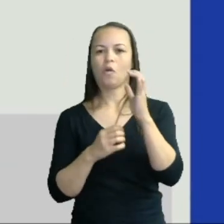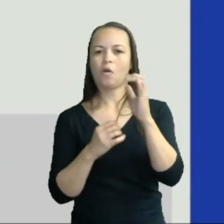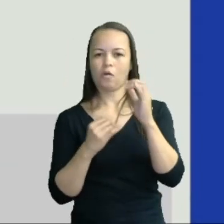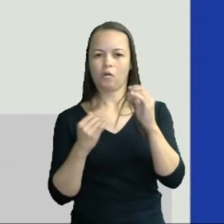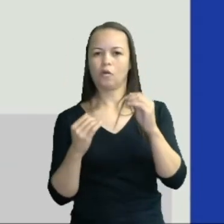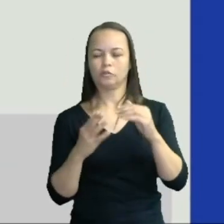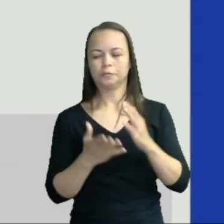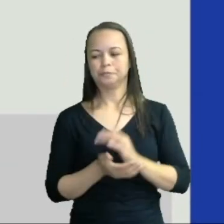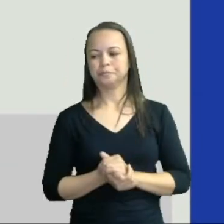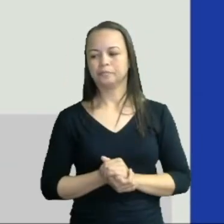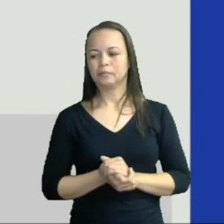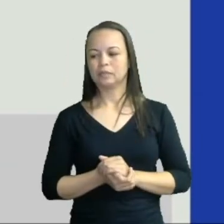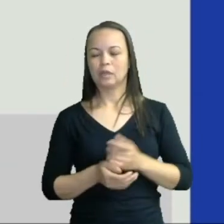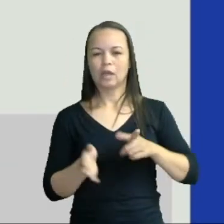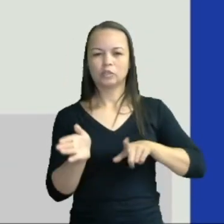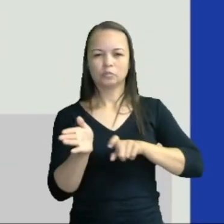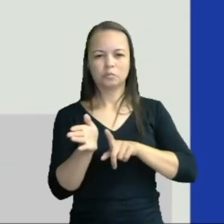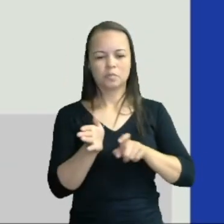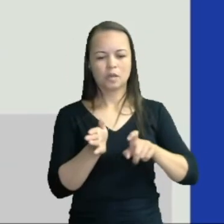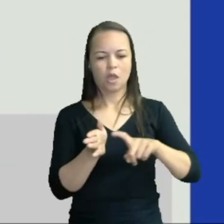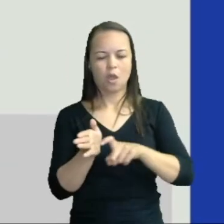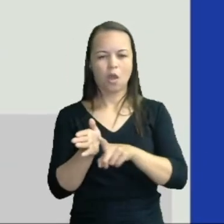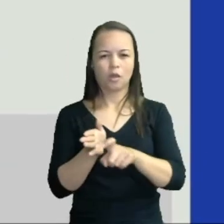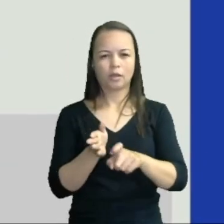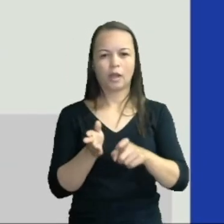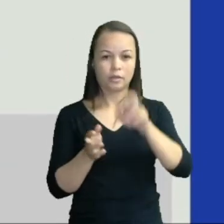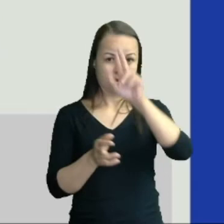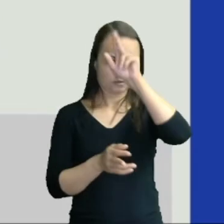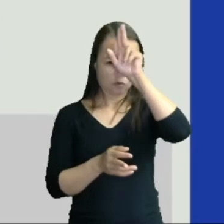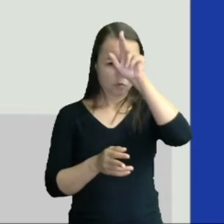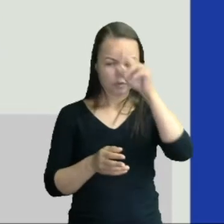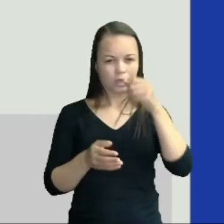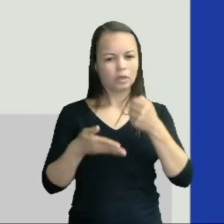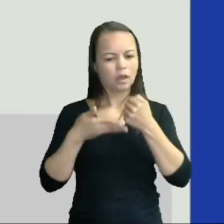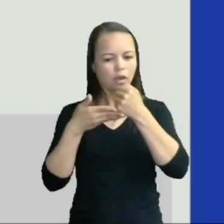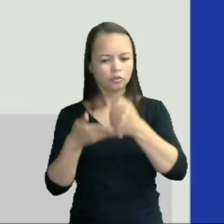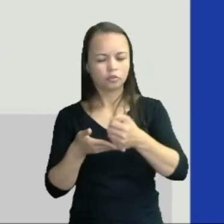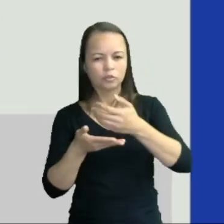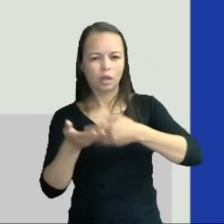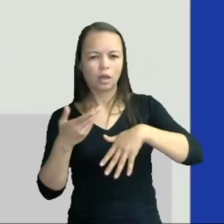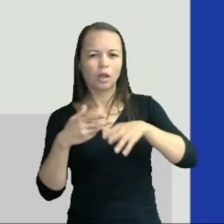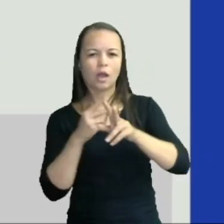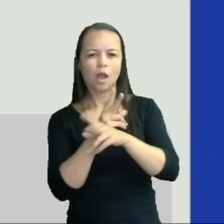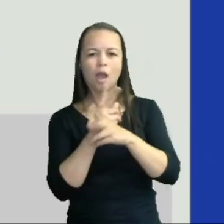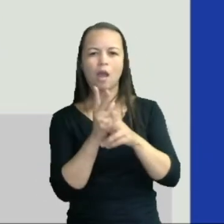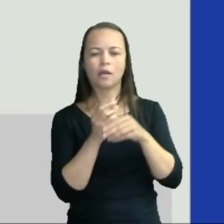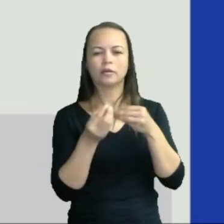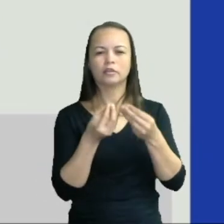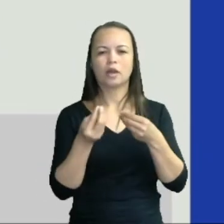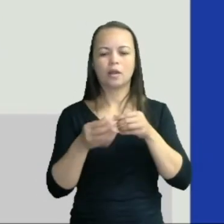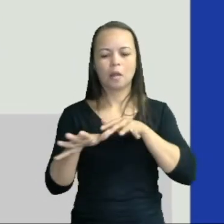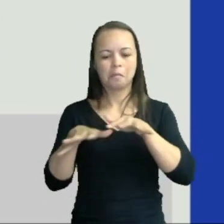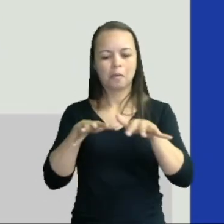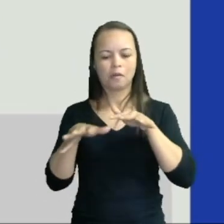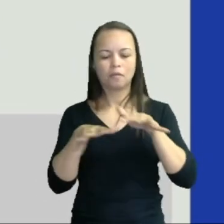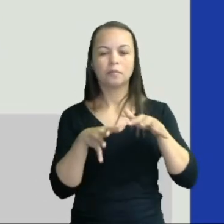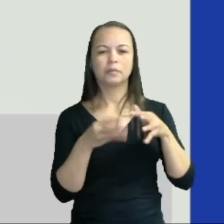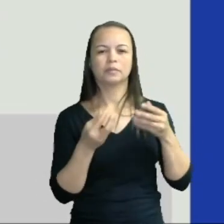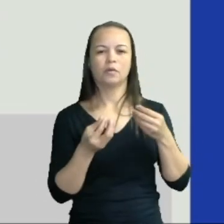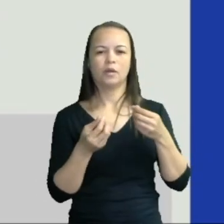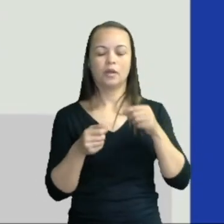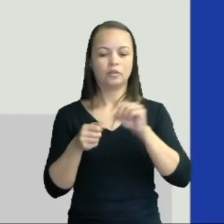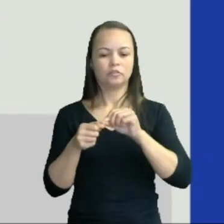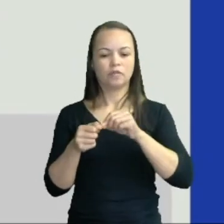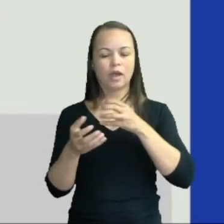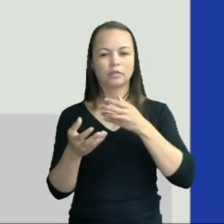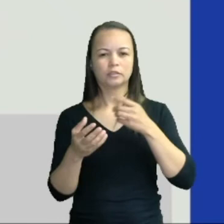As minhocas e as formigas contribuem para arejar e movimentar o solo, ou seja, elas fazem